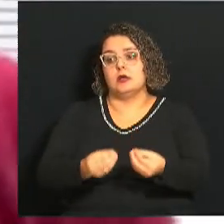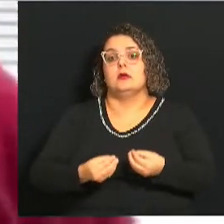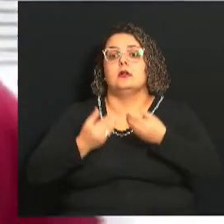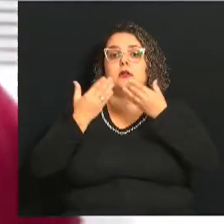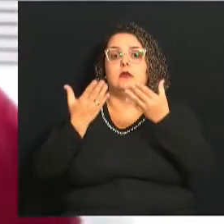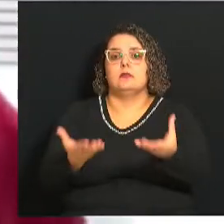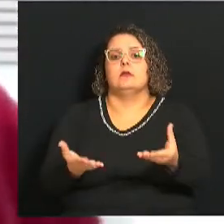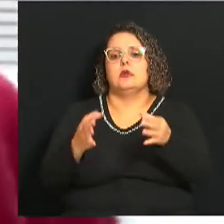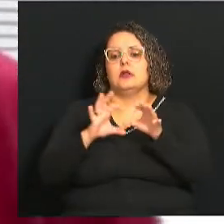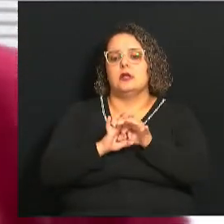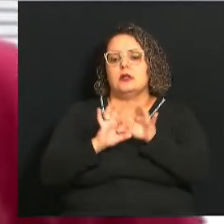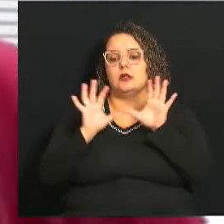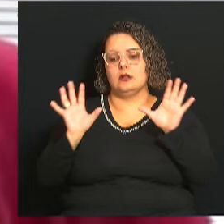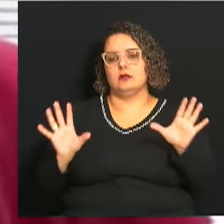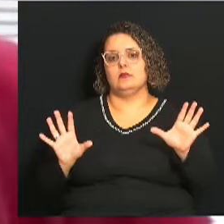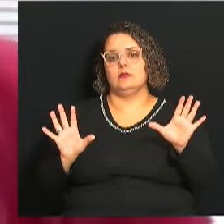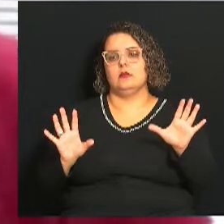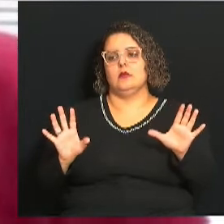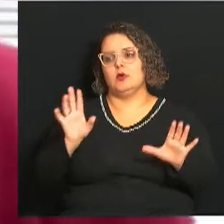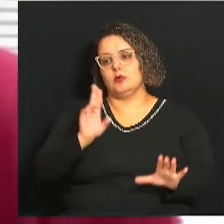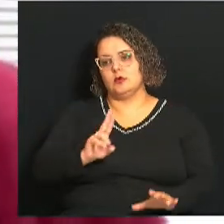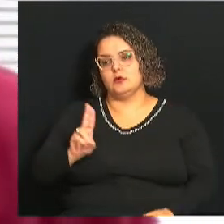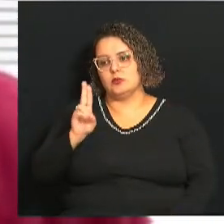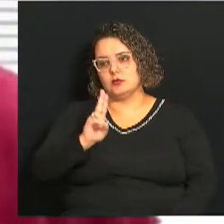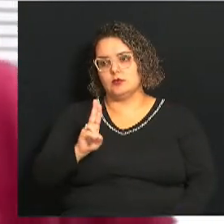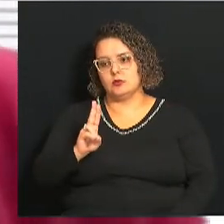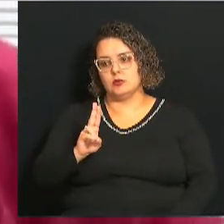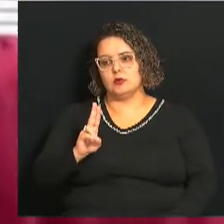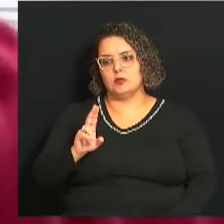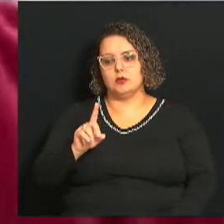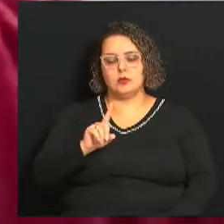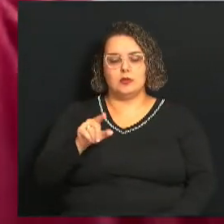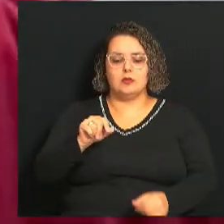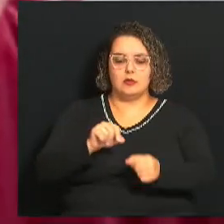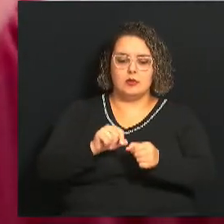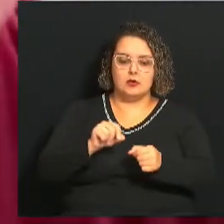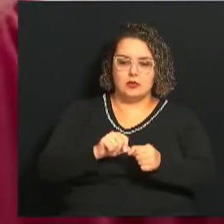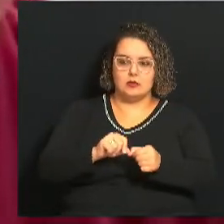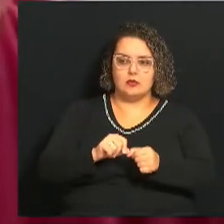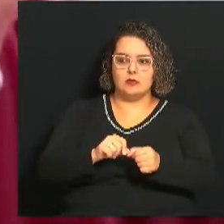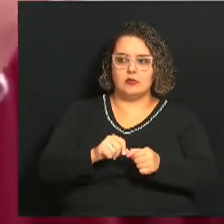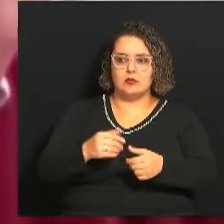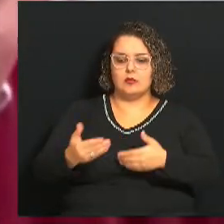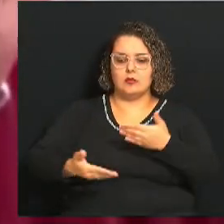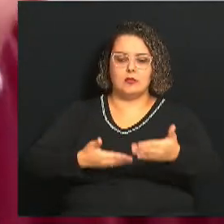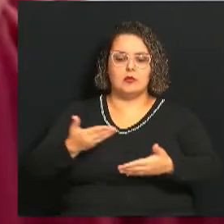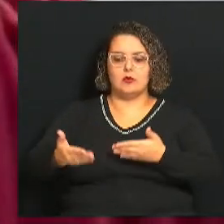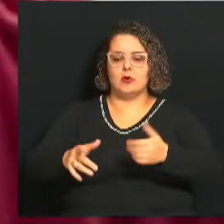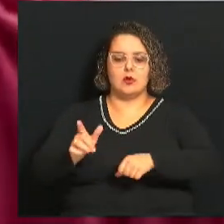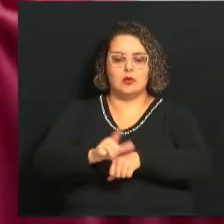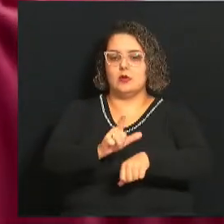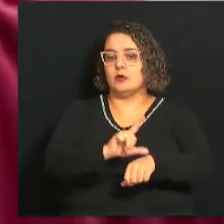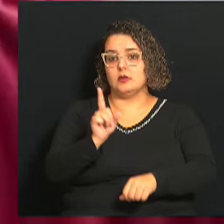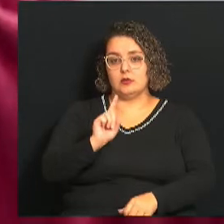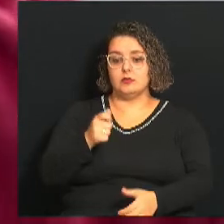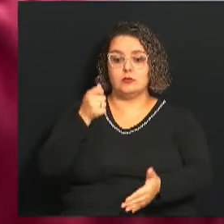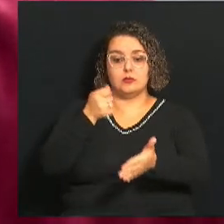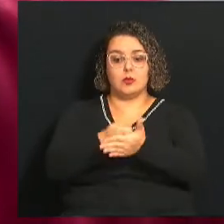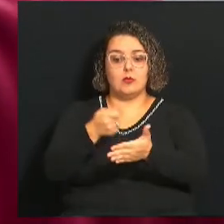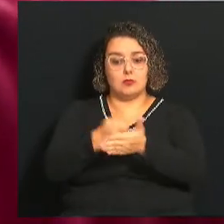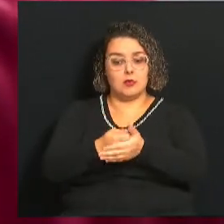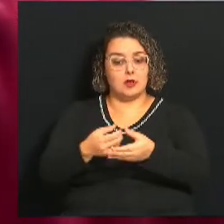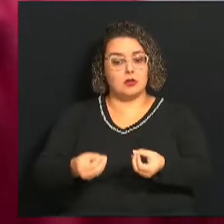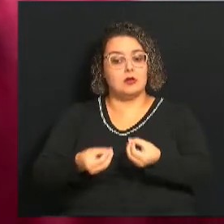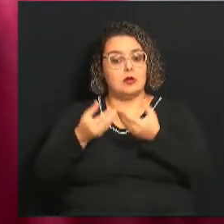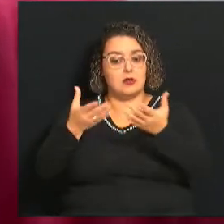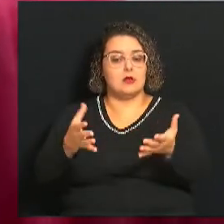espaço para os ocupantes, né? Nós não fazemos disso um serviço comercial, nós somos obrigados a ceder esse espaço. Esse é um